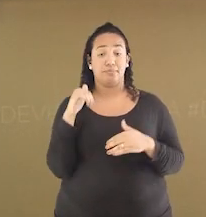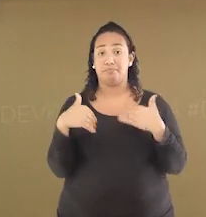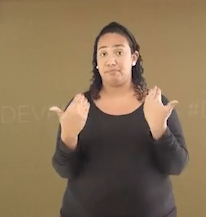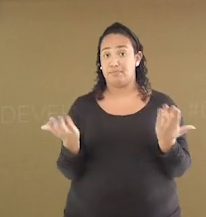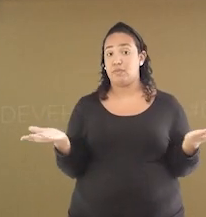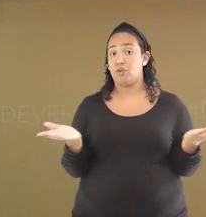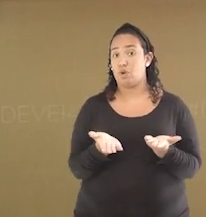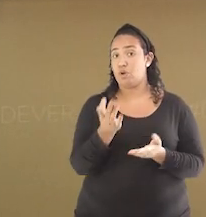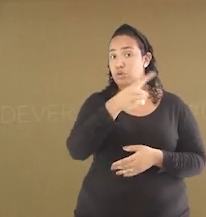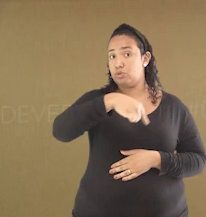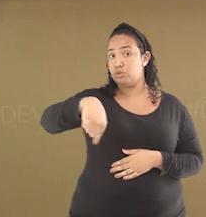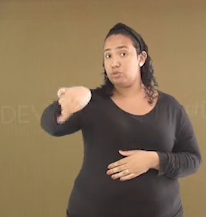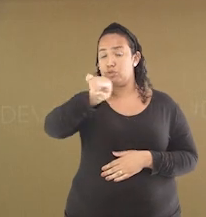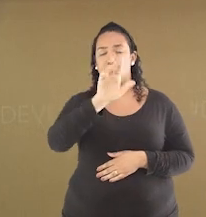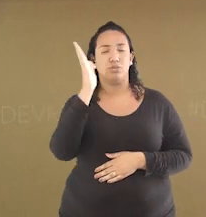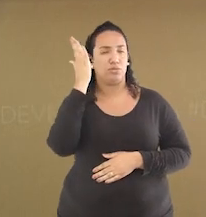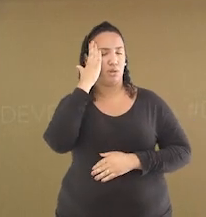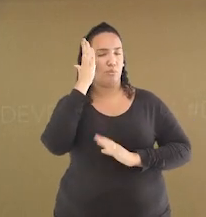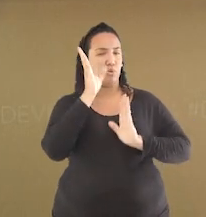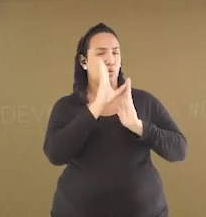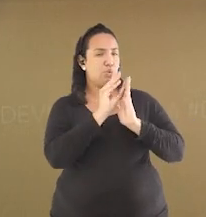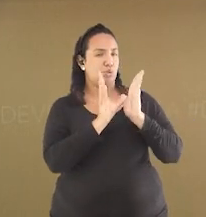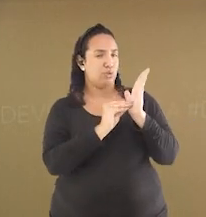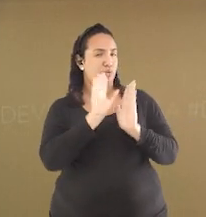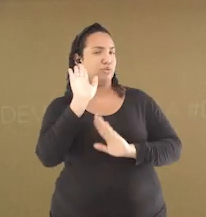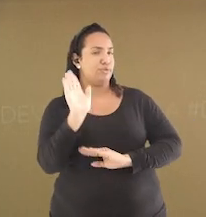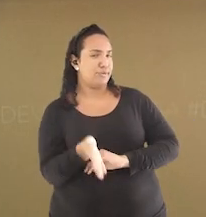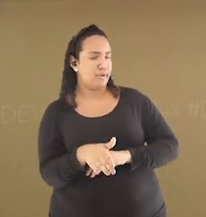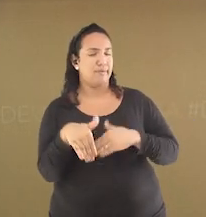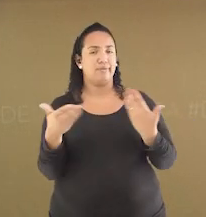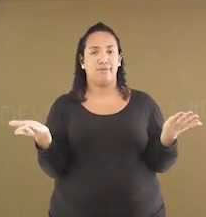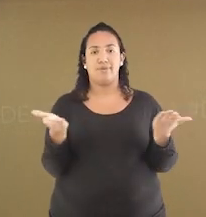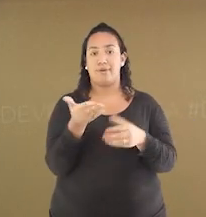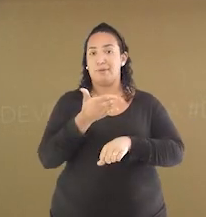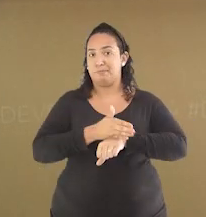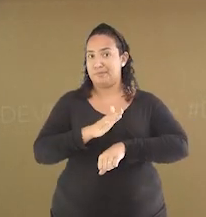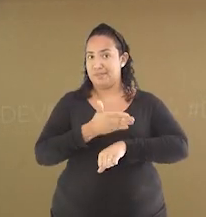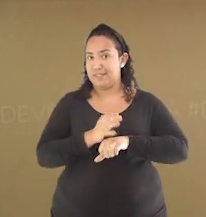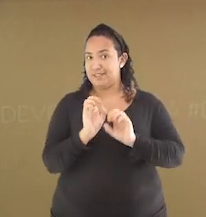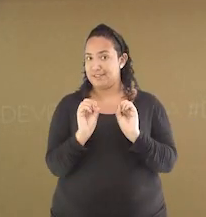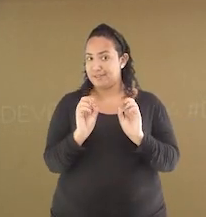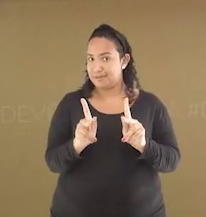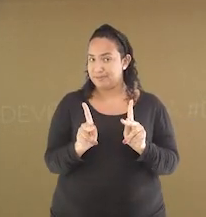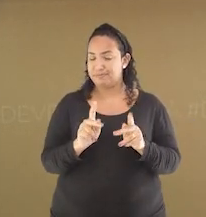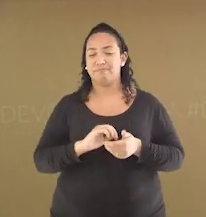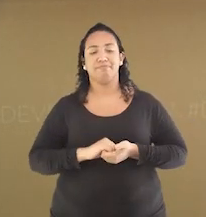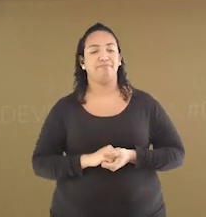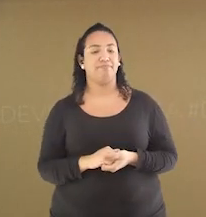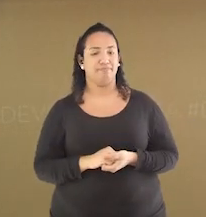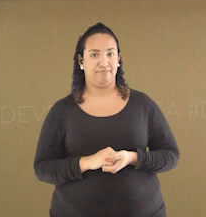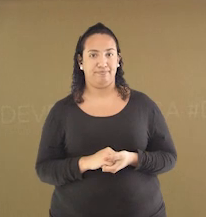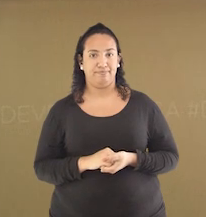Agora que a gente está fera nesse conteúdo, vamos praticar o que aprendemos.